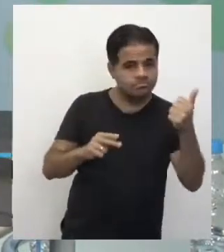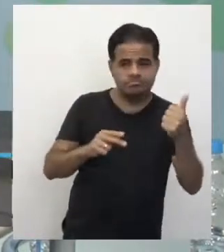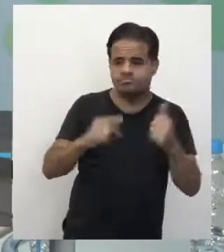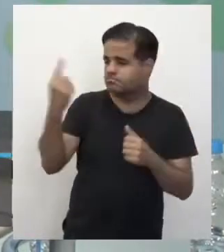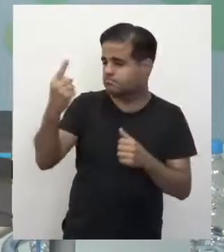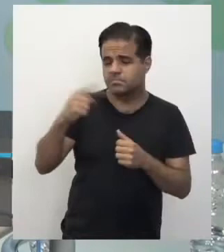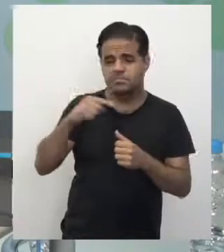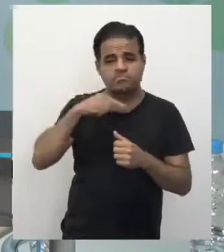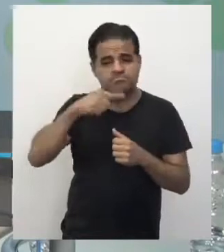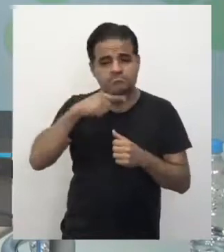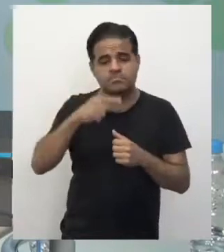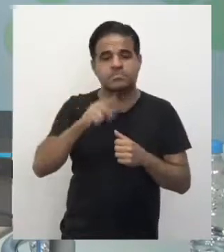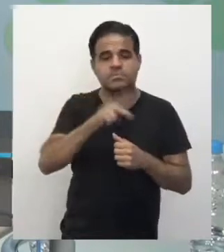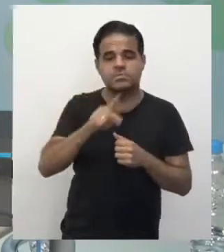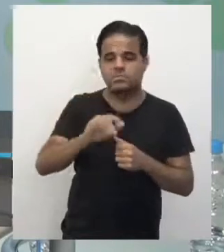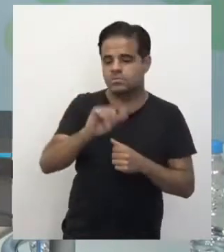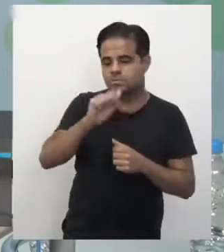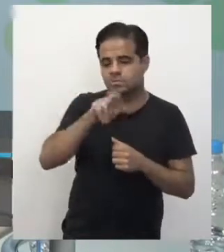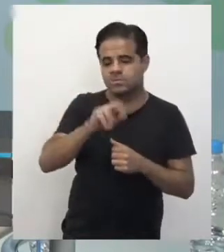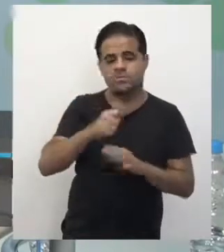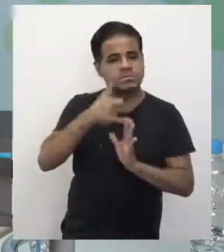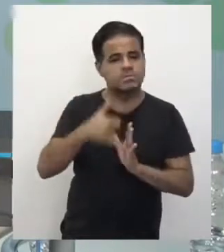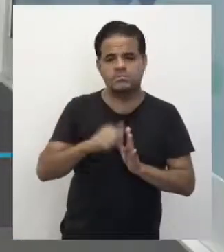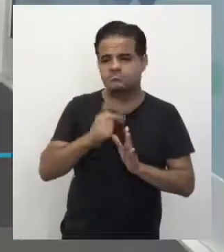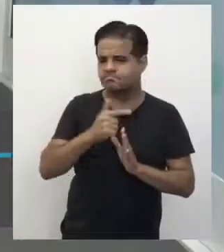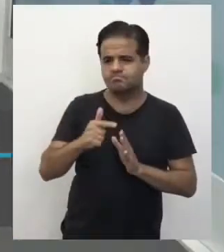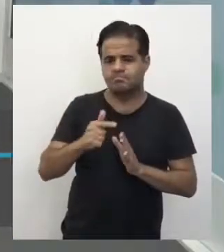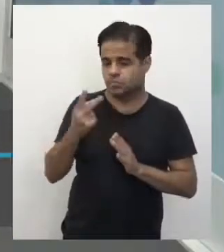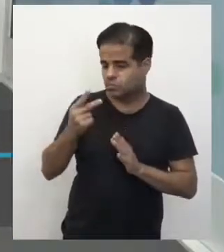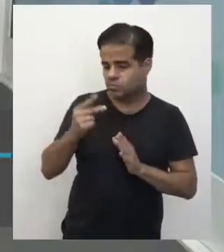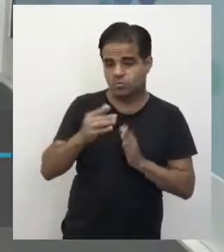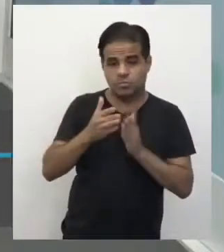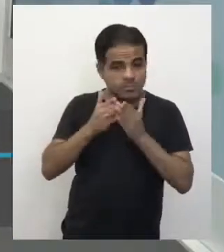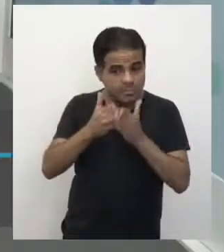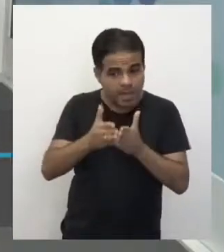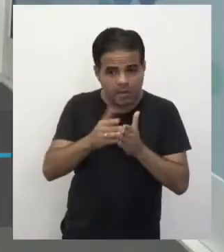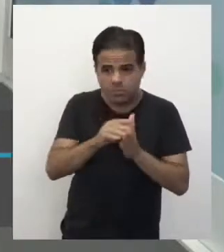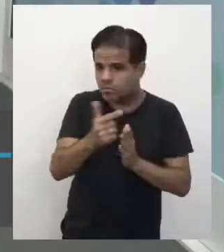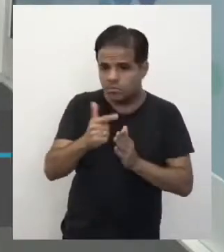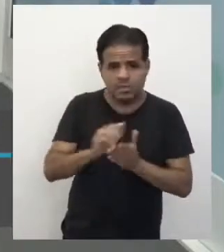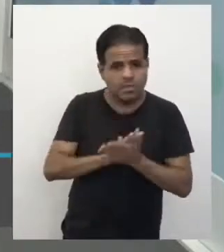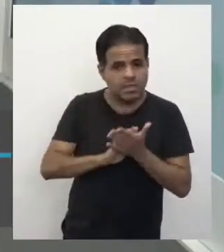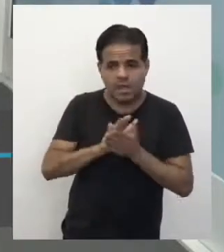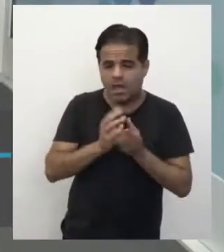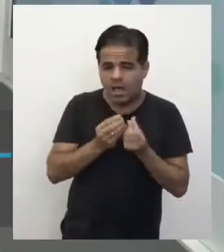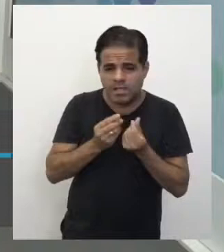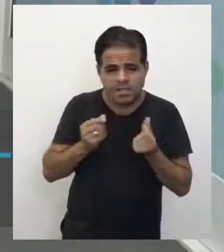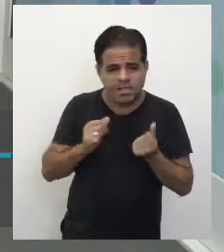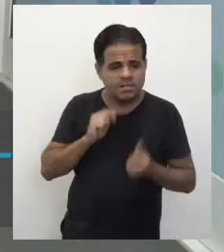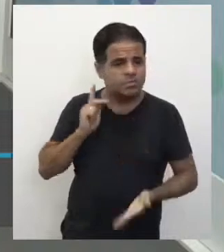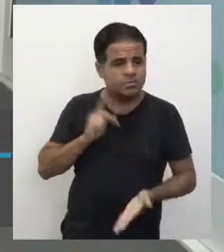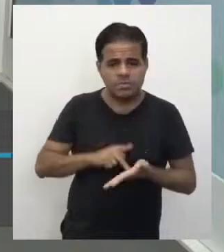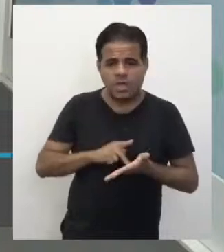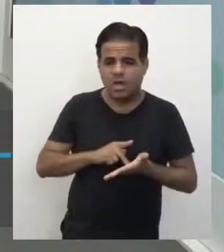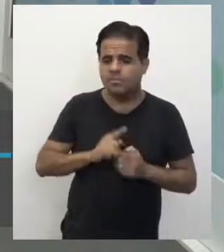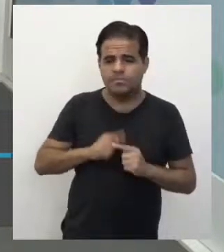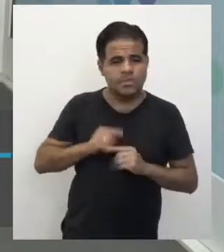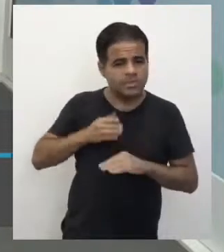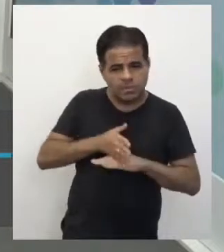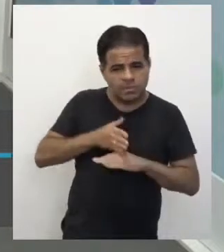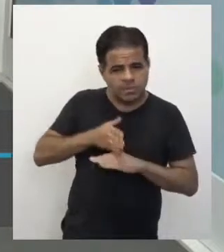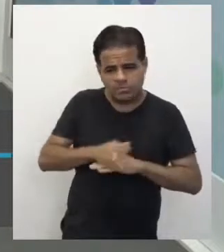por exemplo, a professora Yara diz que o primeiro barco não tem mais, o segundo barco, perdão, não tem mais a essência do original, pois passou por